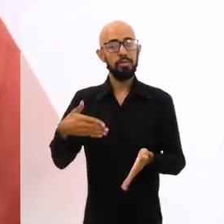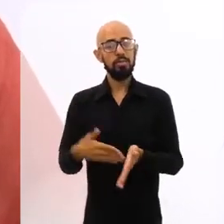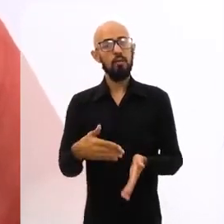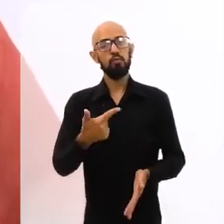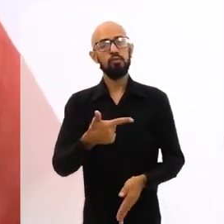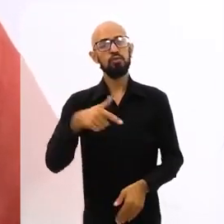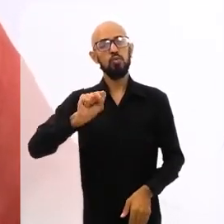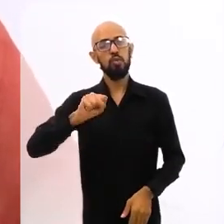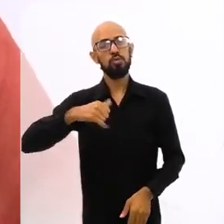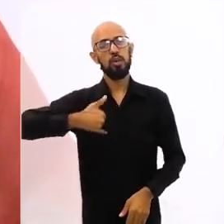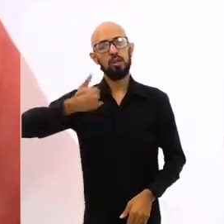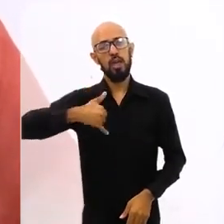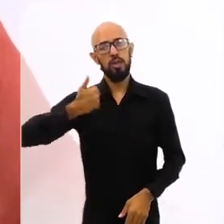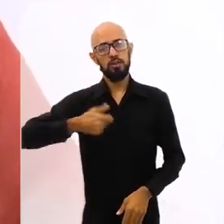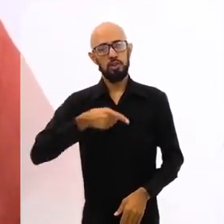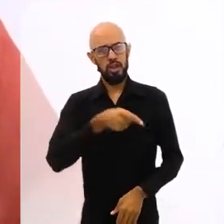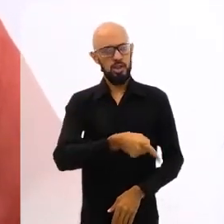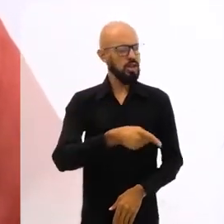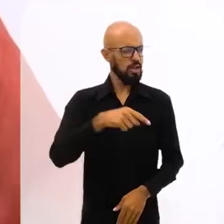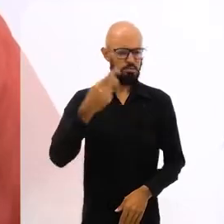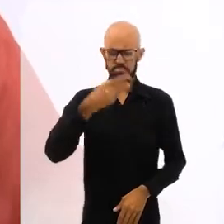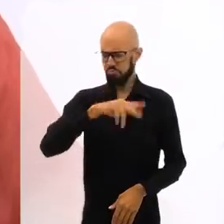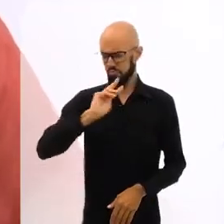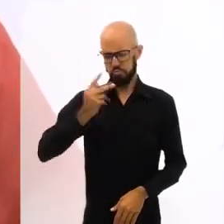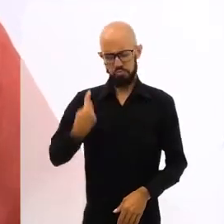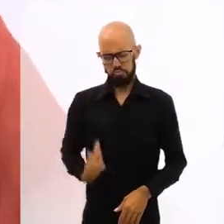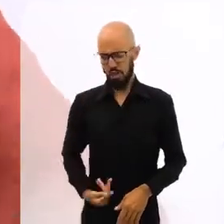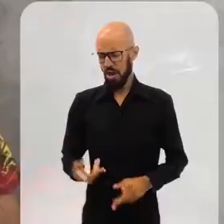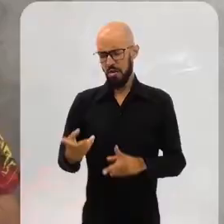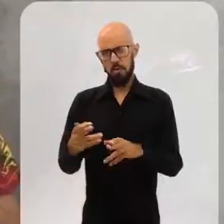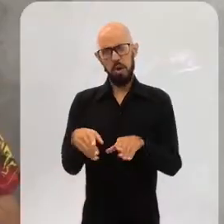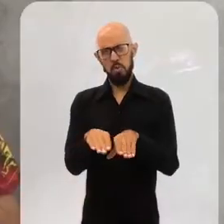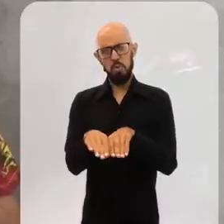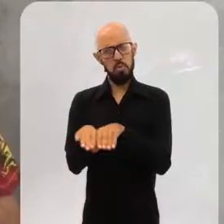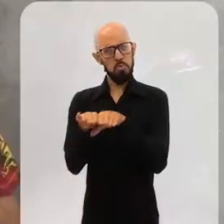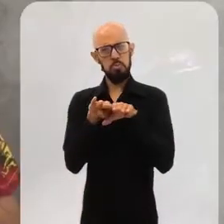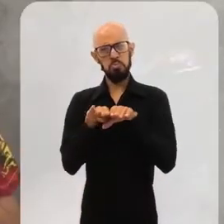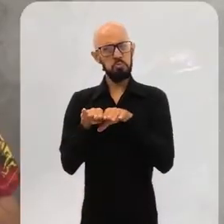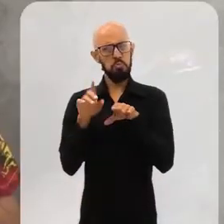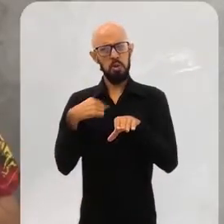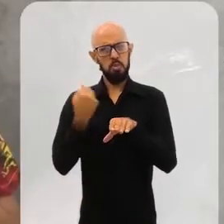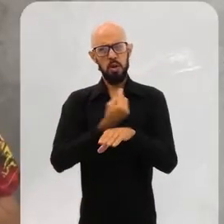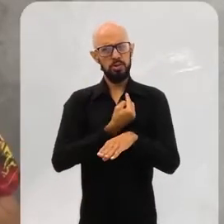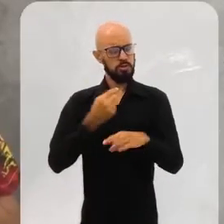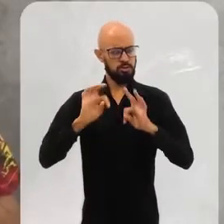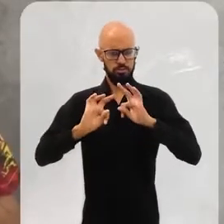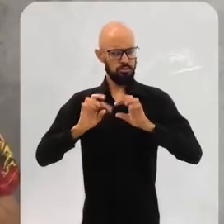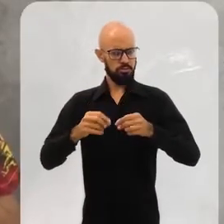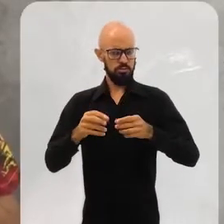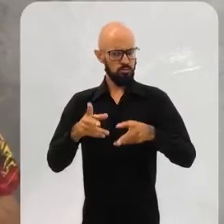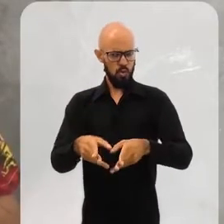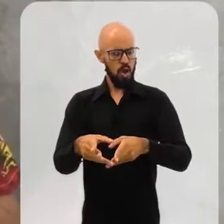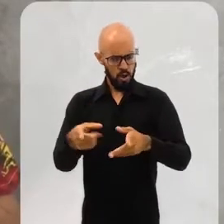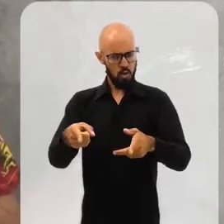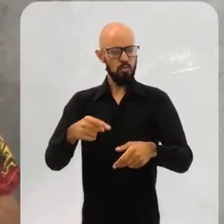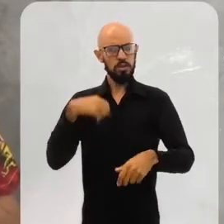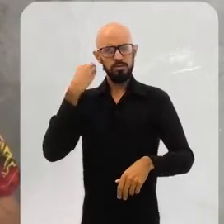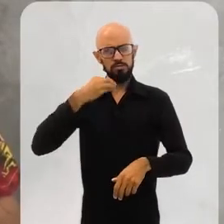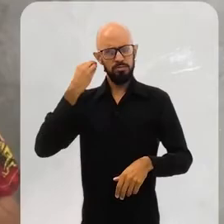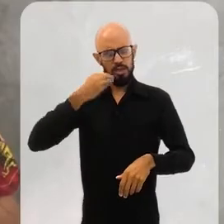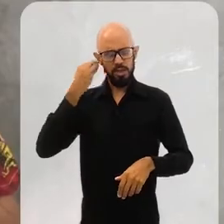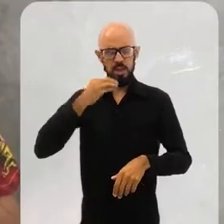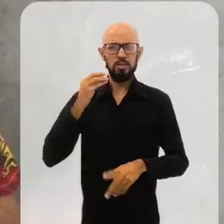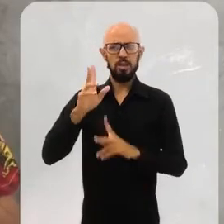os 28 anos. Ele era um ser como nós, nasceu nas mesmas condições nossa, tá? Passou pelas